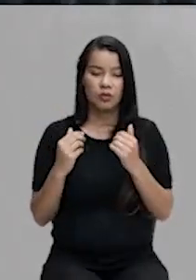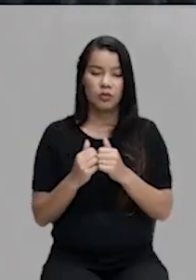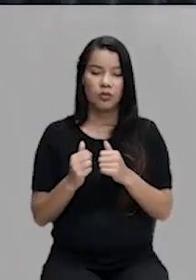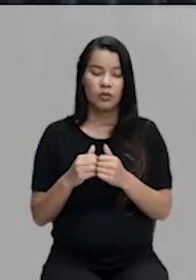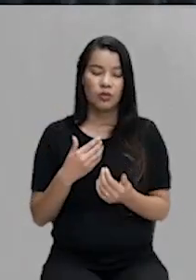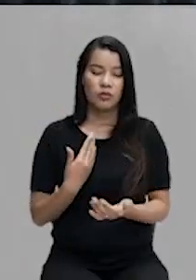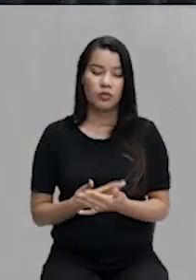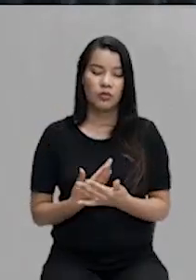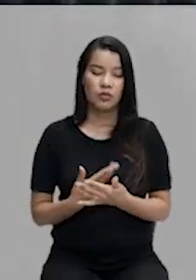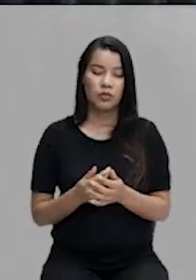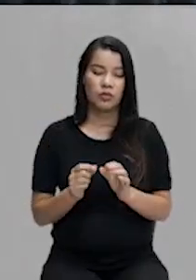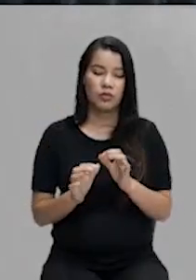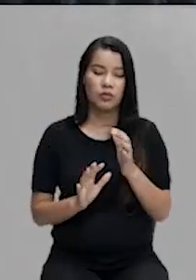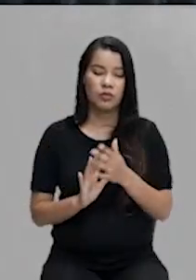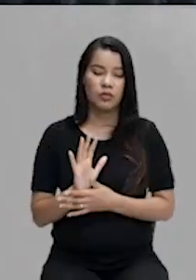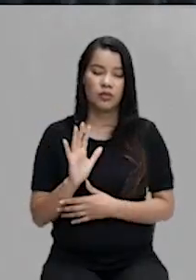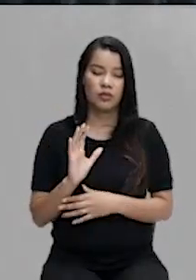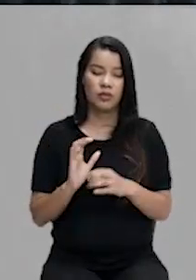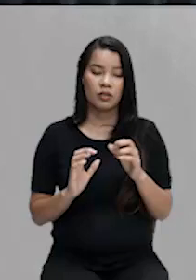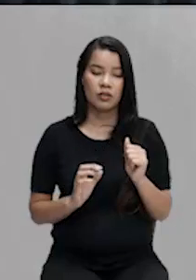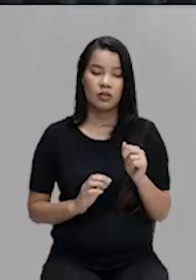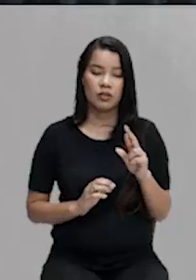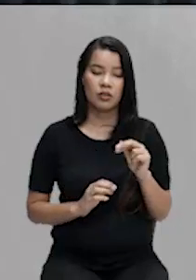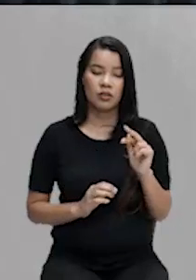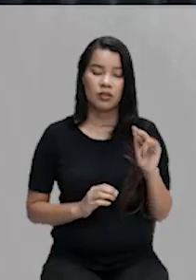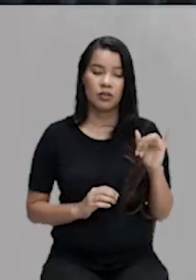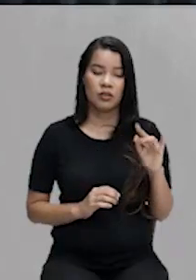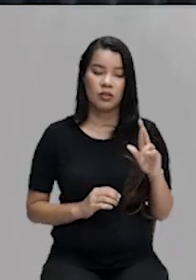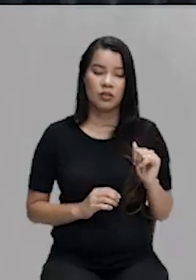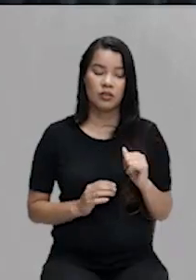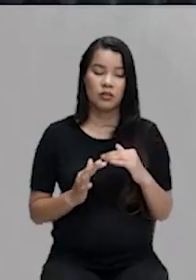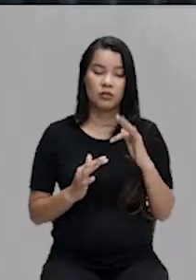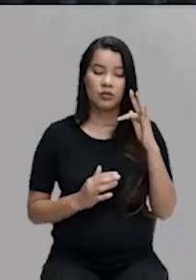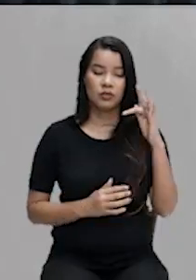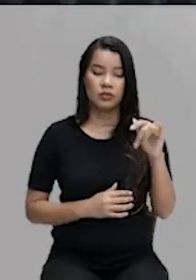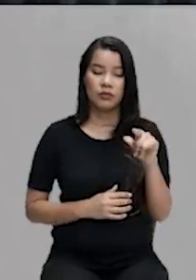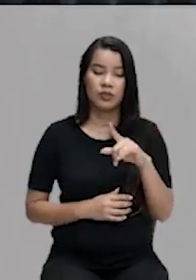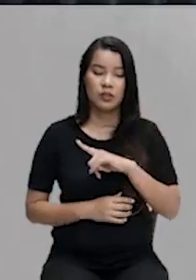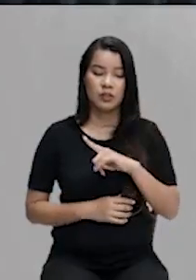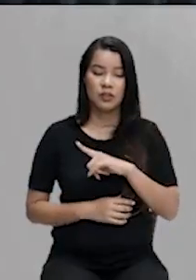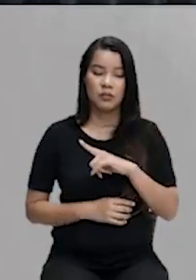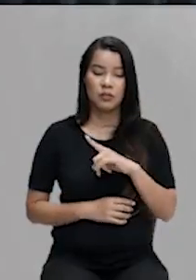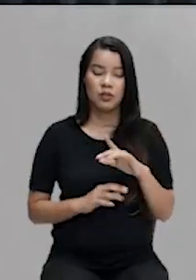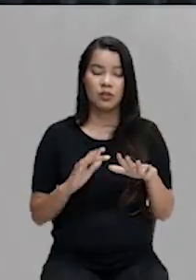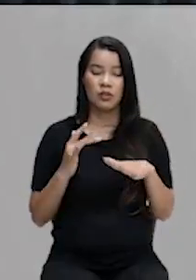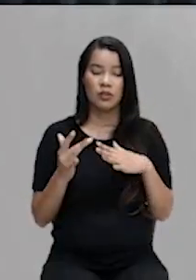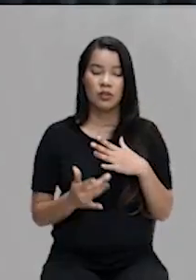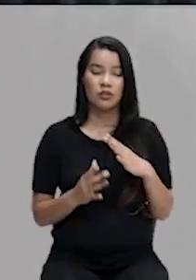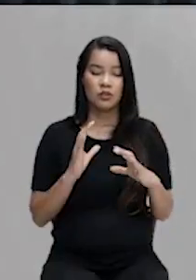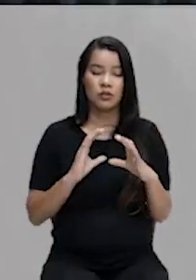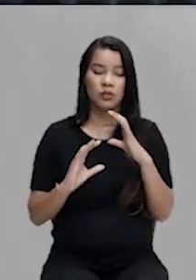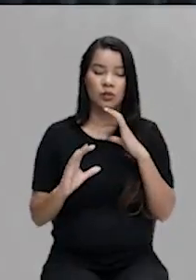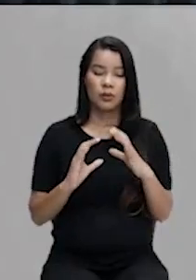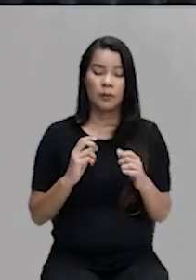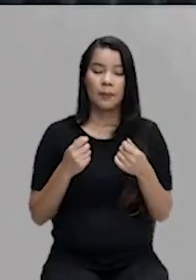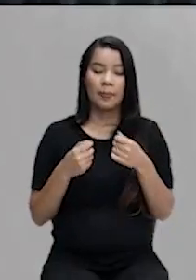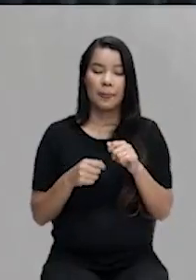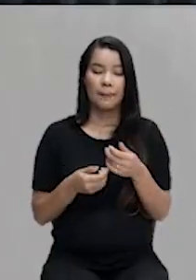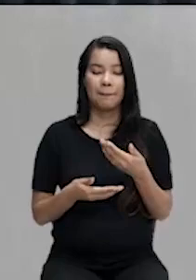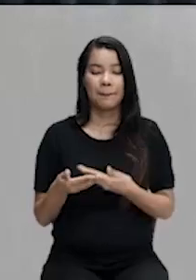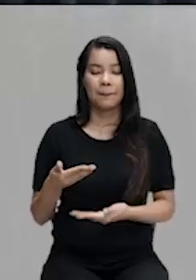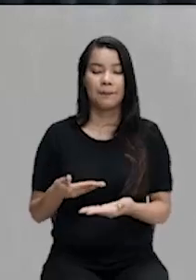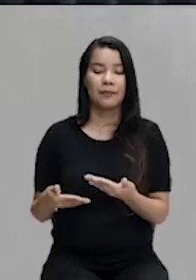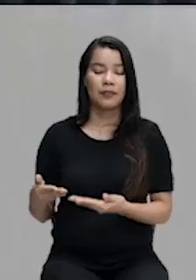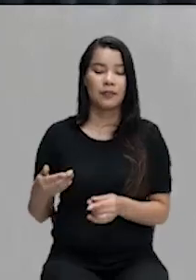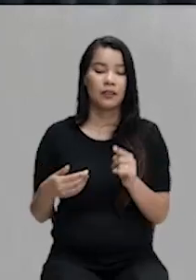carreira e fazendo esse seu network, para no futuro você ter uma rede de contatos que possam proporcionar a